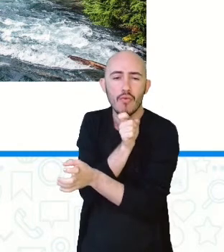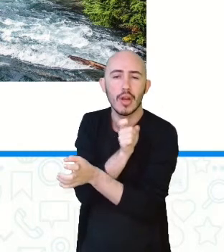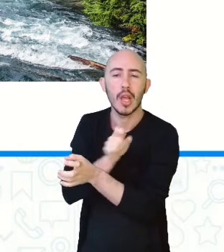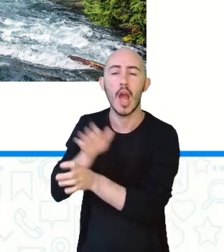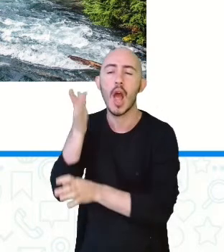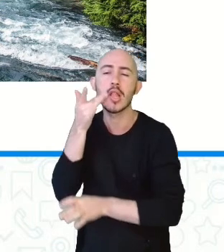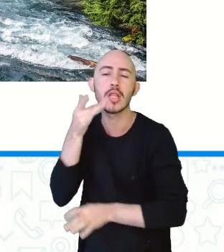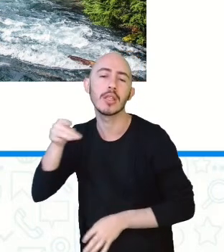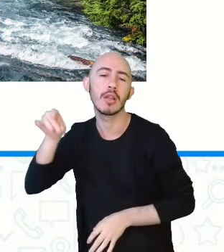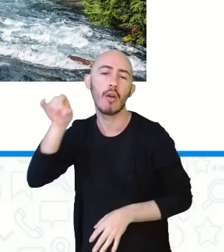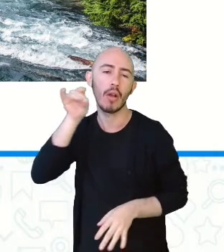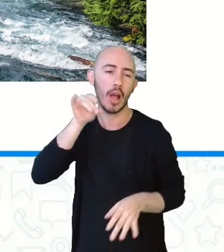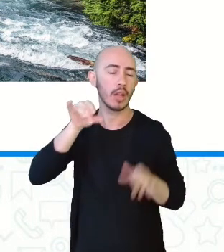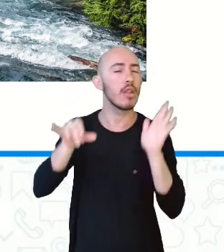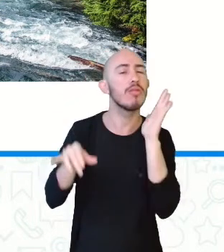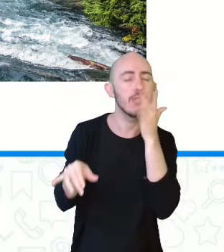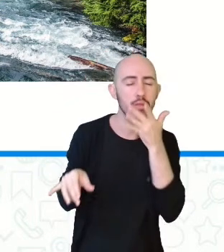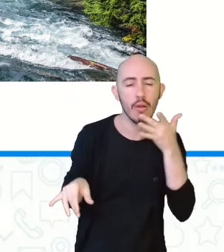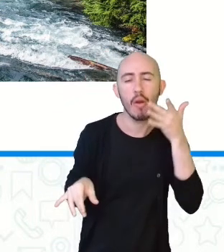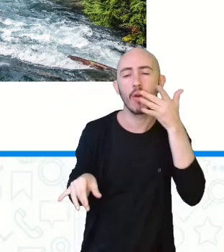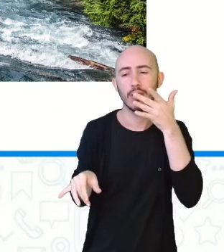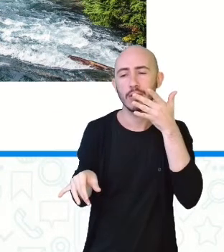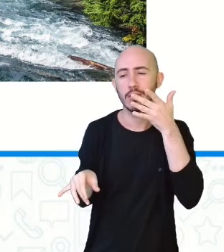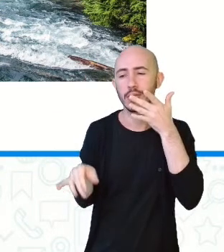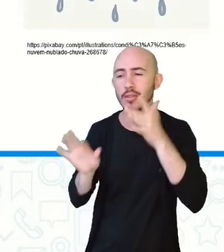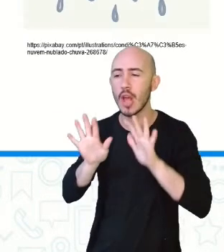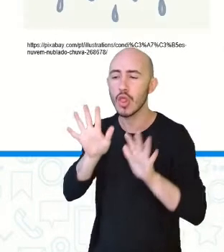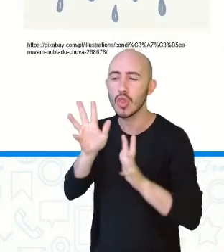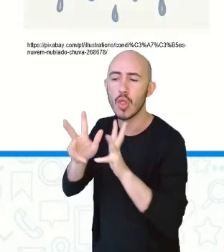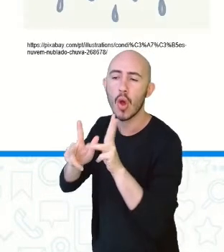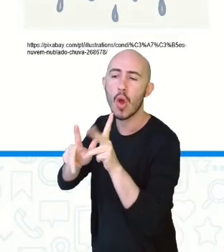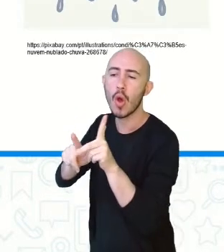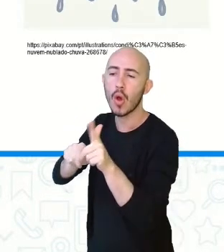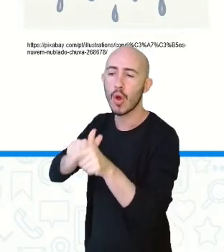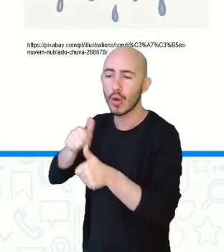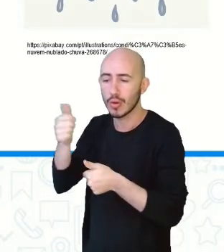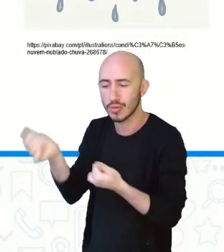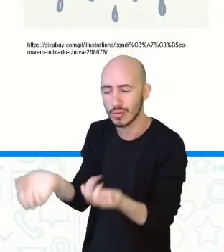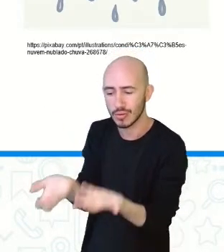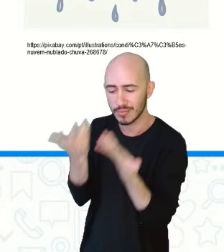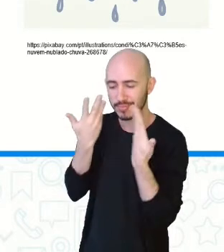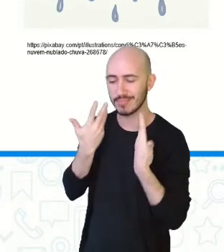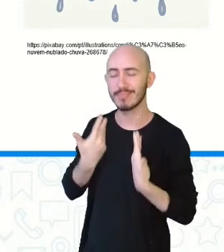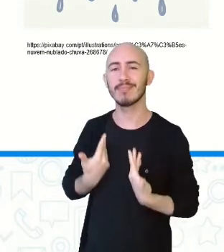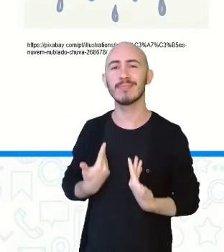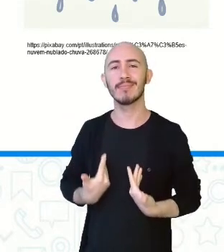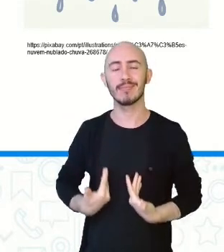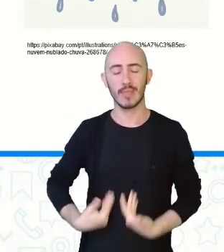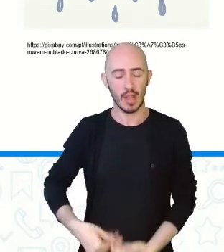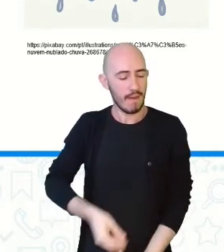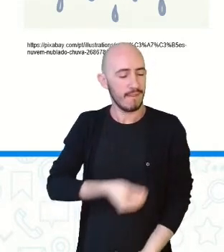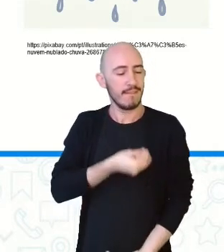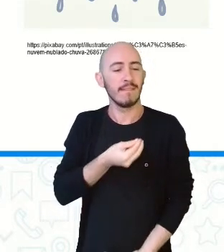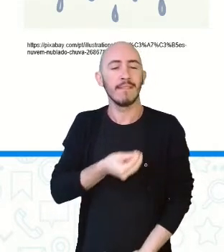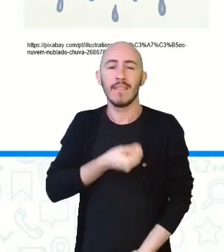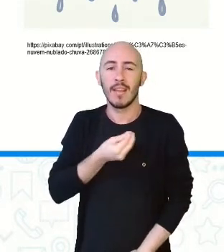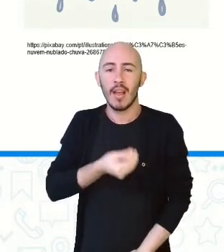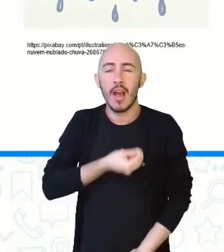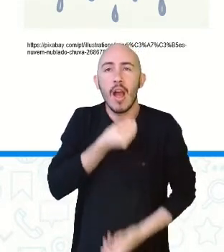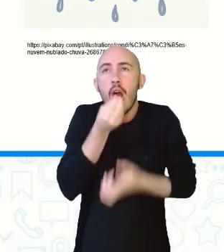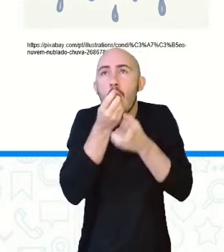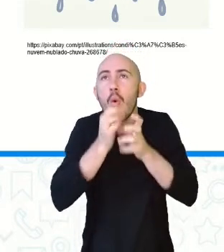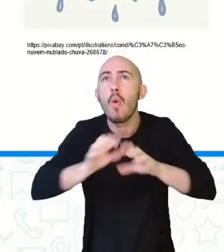doce. Todos dependem de mim. Sou vida. Existo nas nuvens em forma